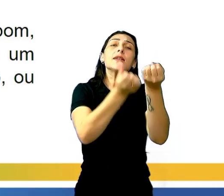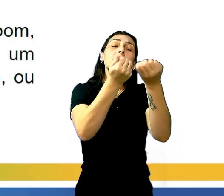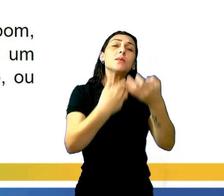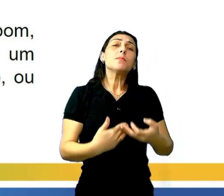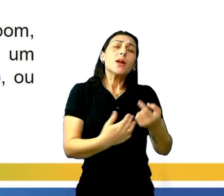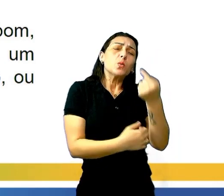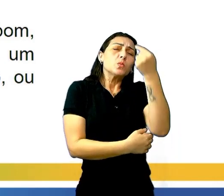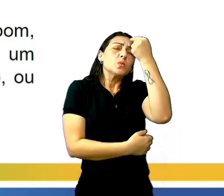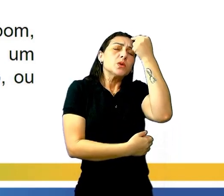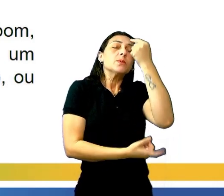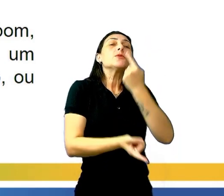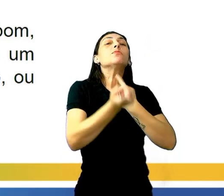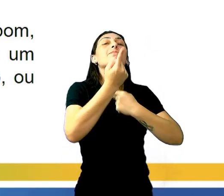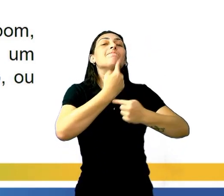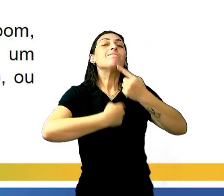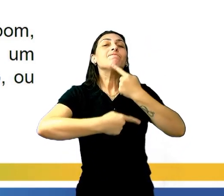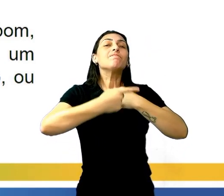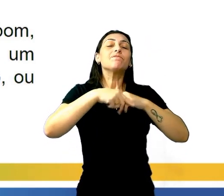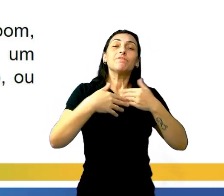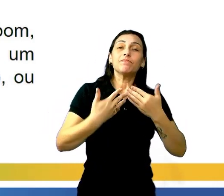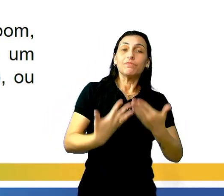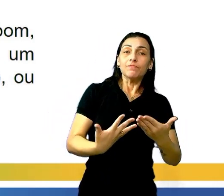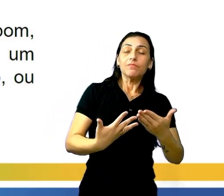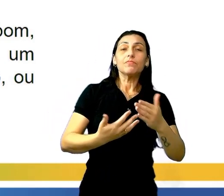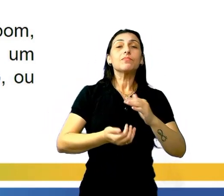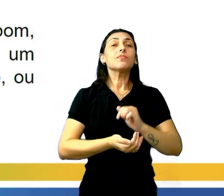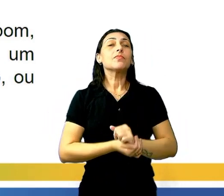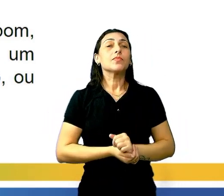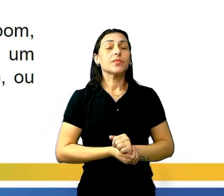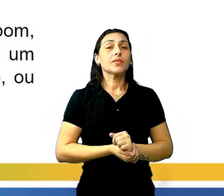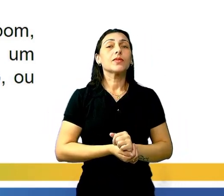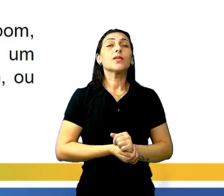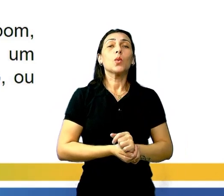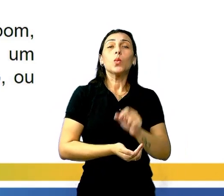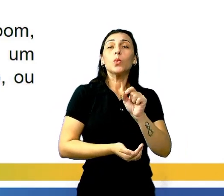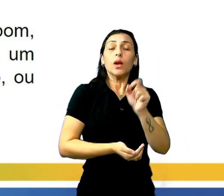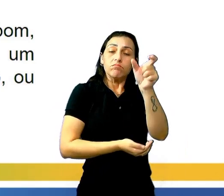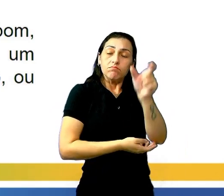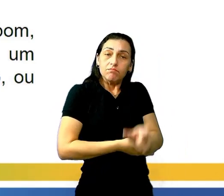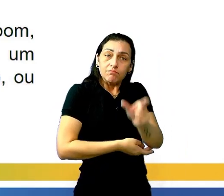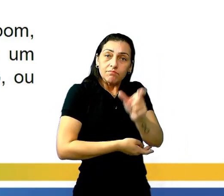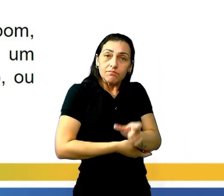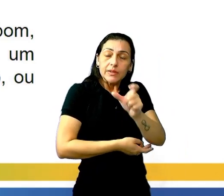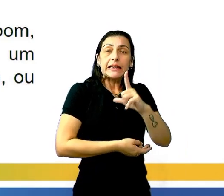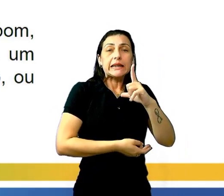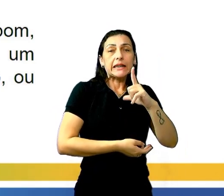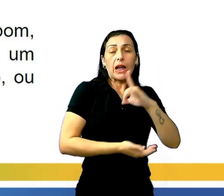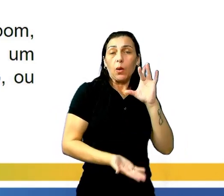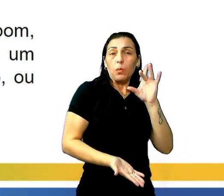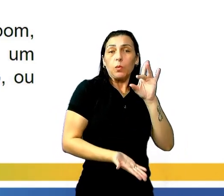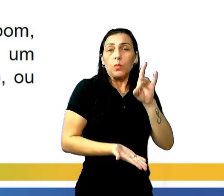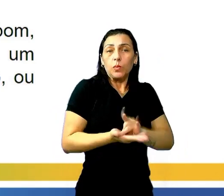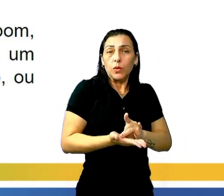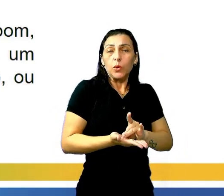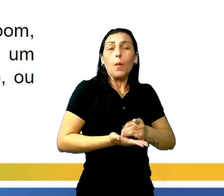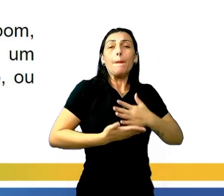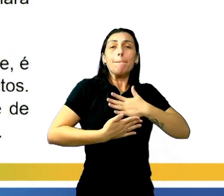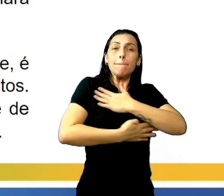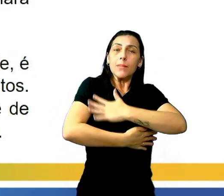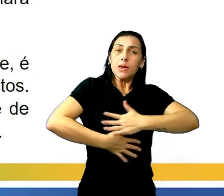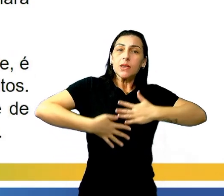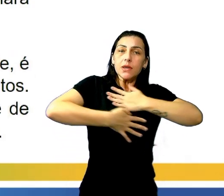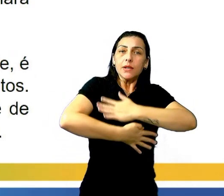sem cuja determinação ela não pode absolutamente ser resolvida. Então, esse texto